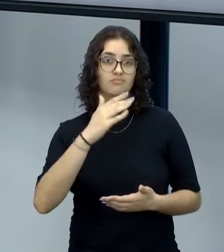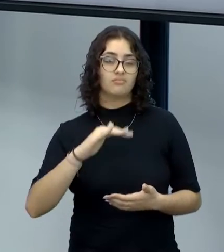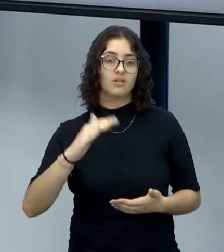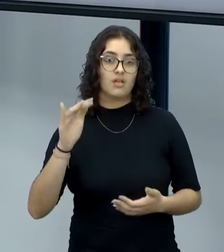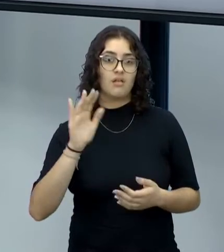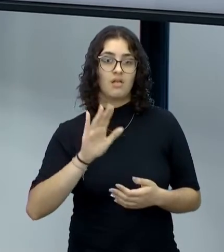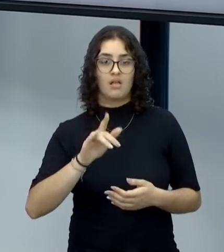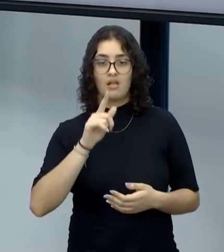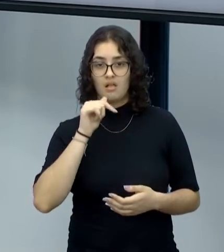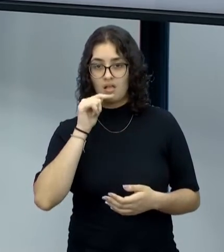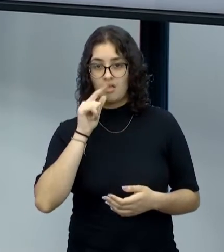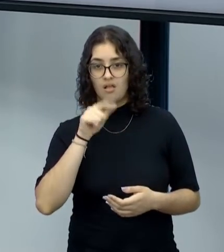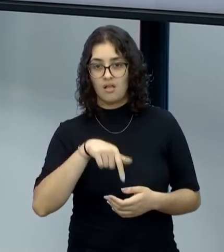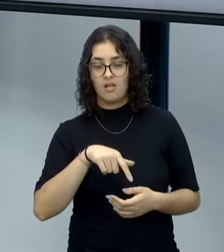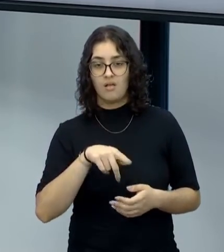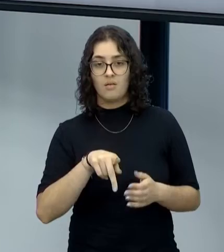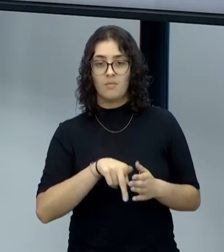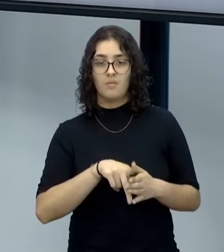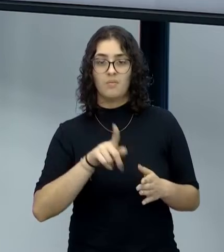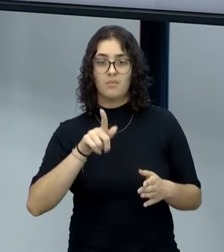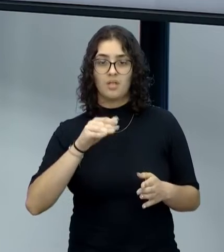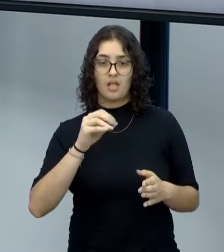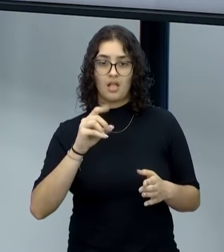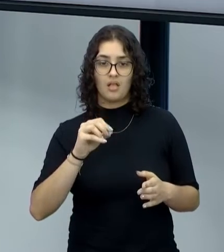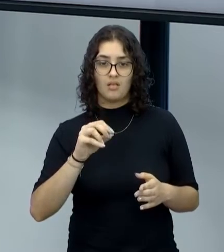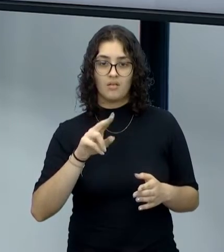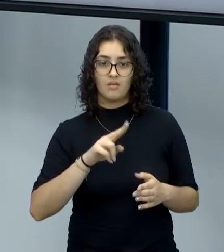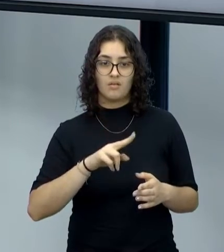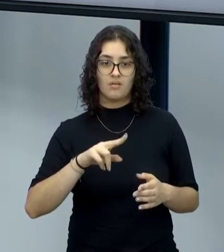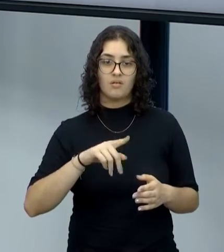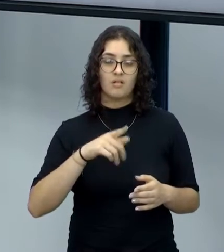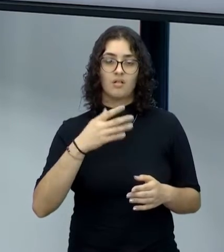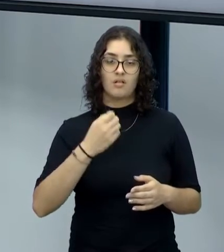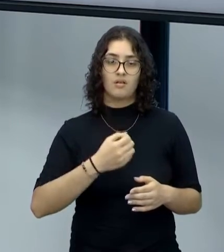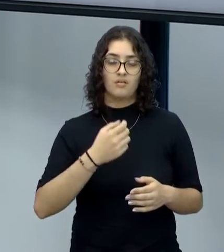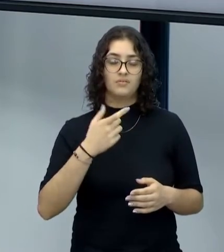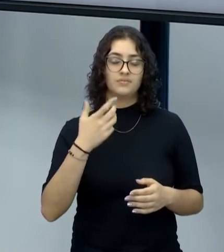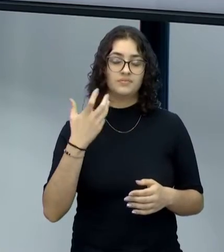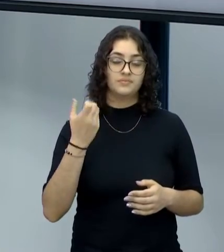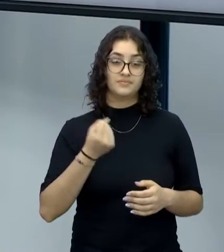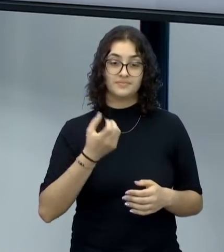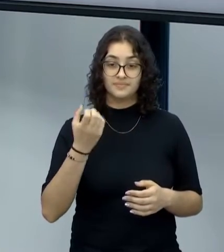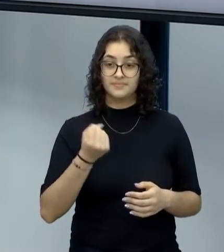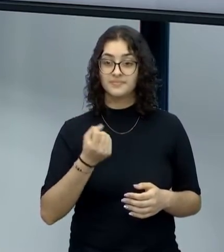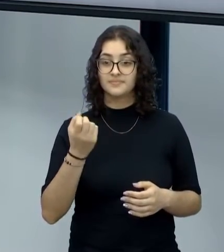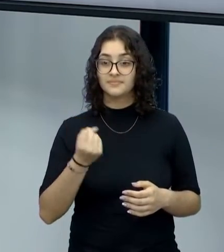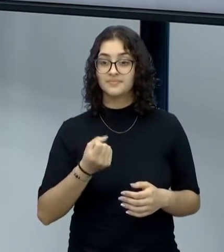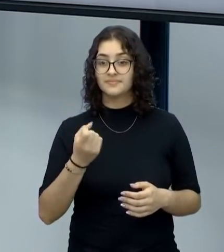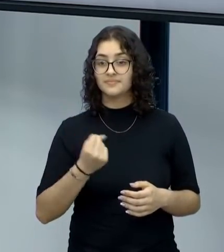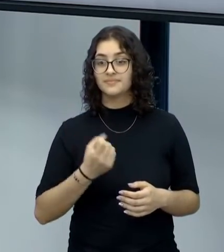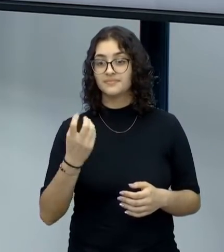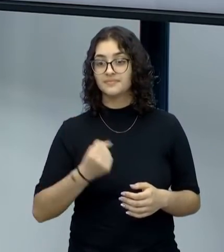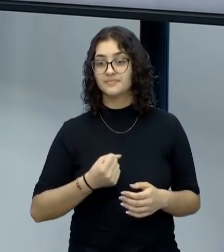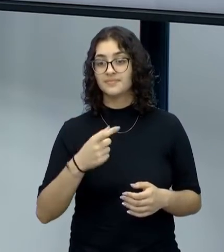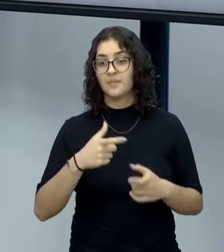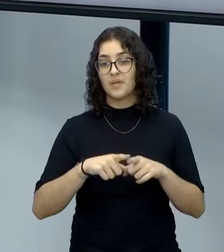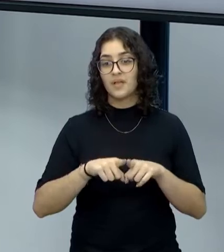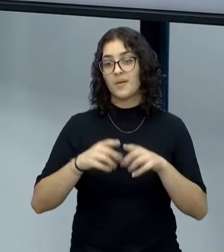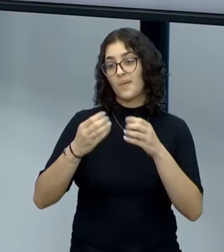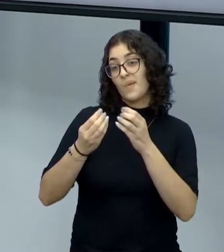aquela mesma água é o que o gado vai tomar, que você vai consumir o leite, né, que as galinhas vão tomar aquela água que você vai consumir o